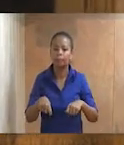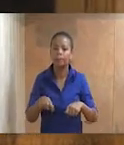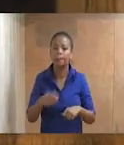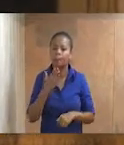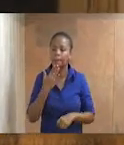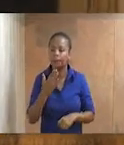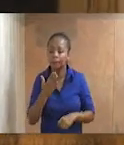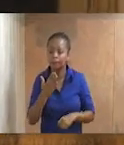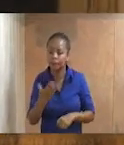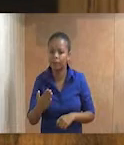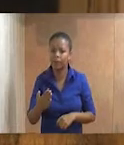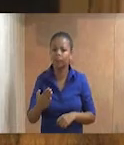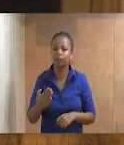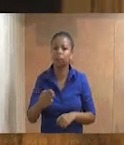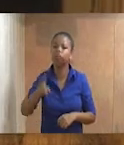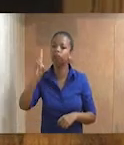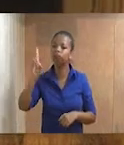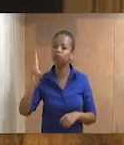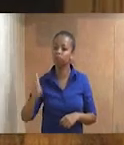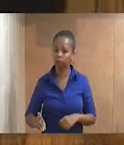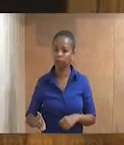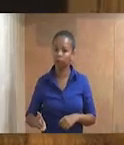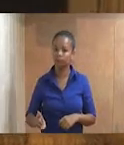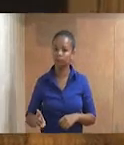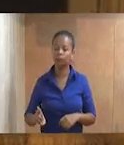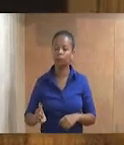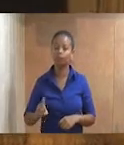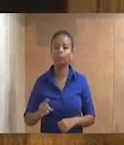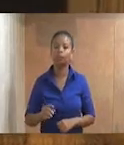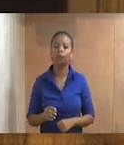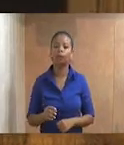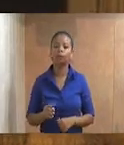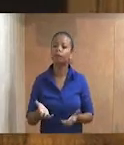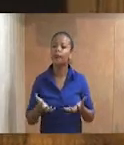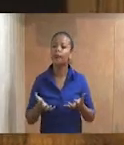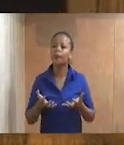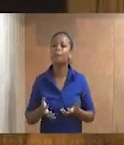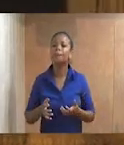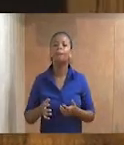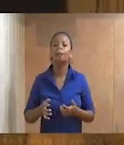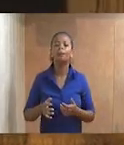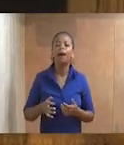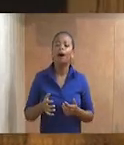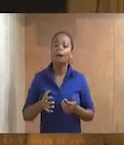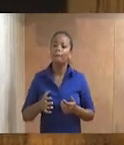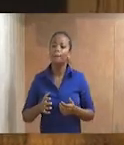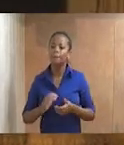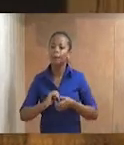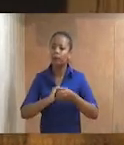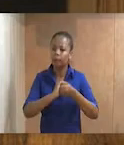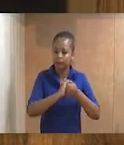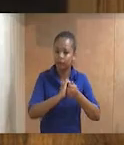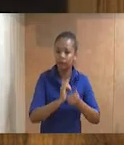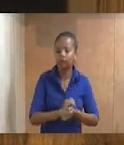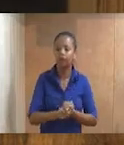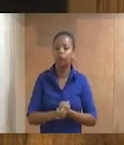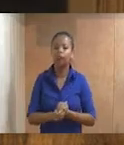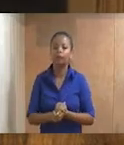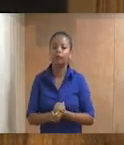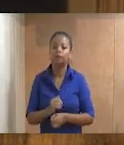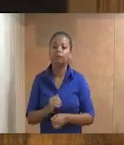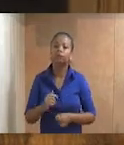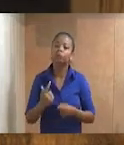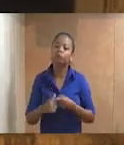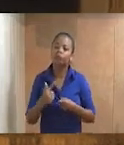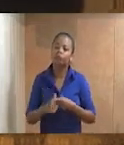pedir os seus direitos. Quero primeiro parabenizar, porque daqui a pouco vai